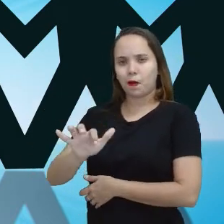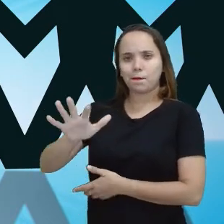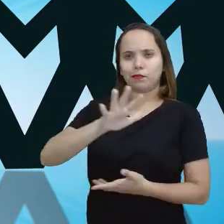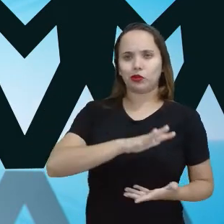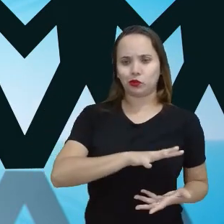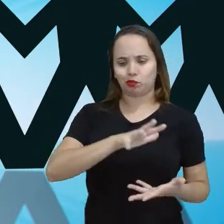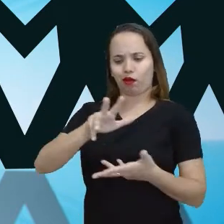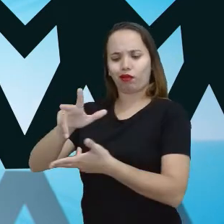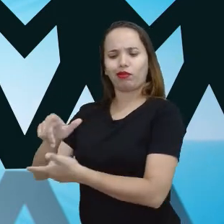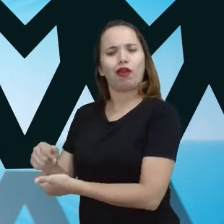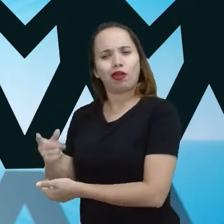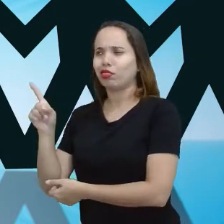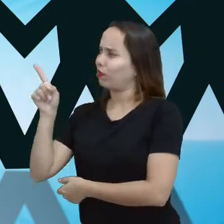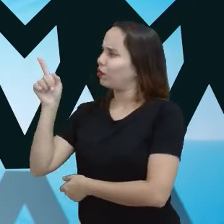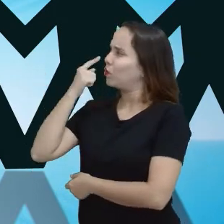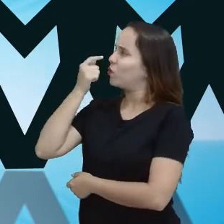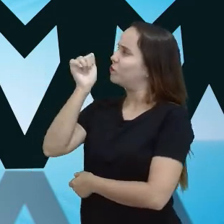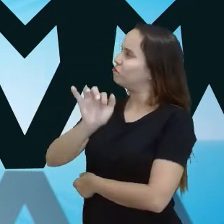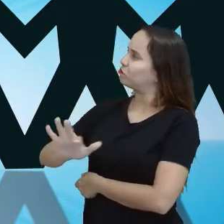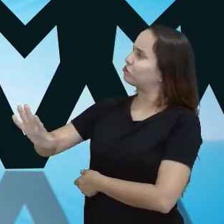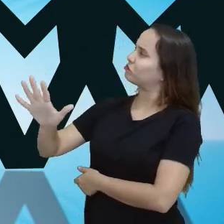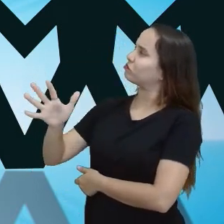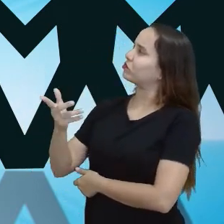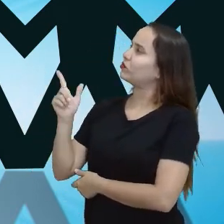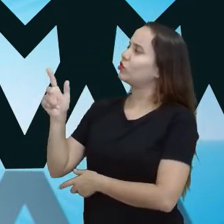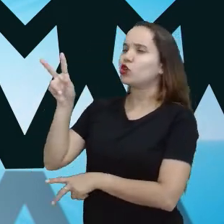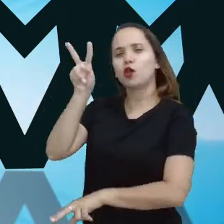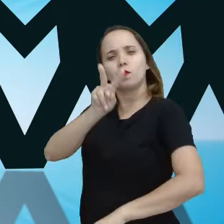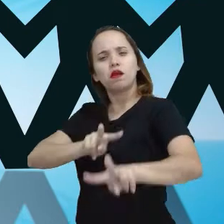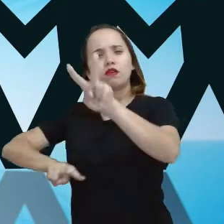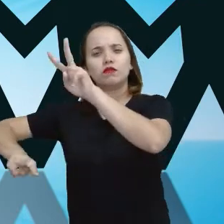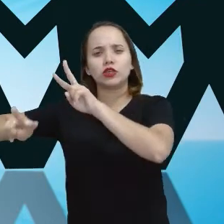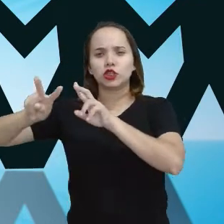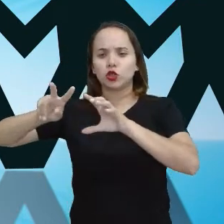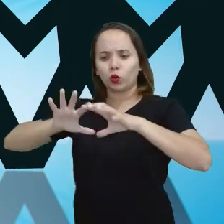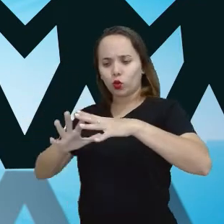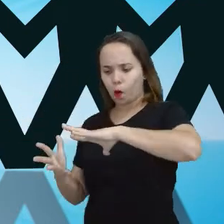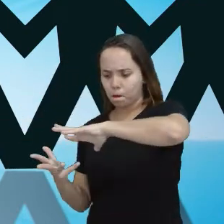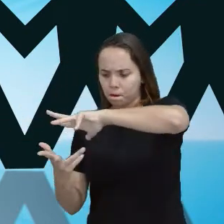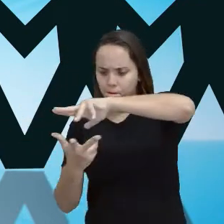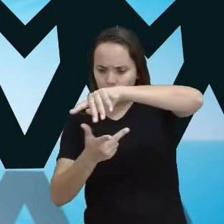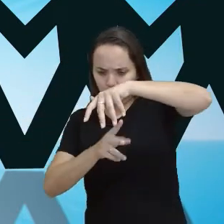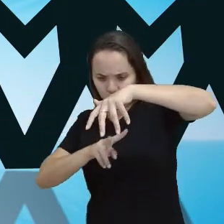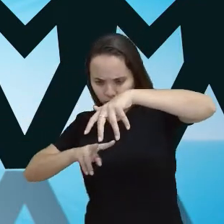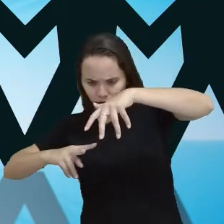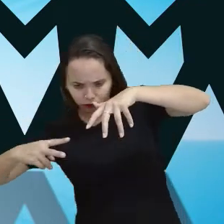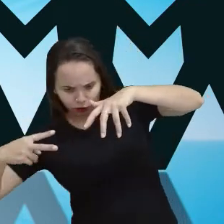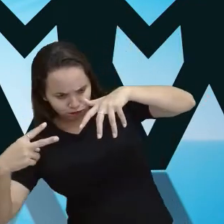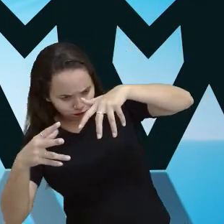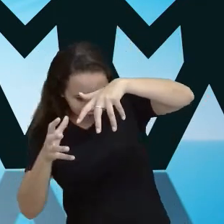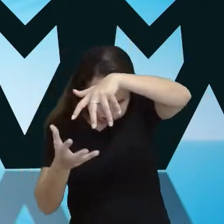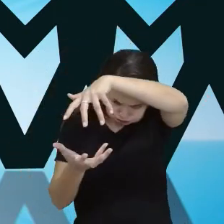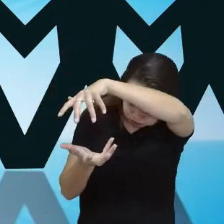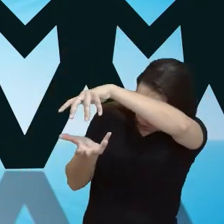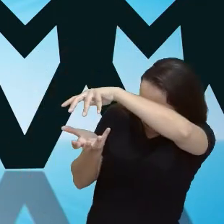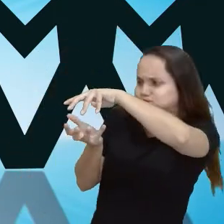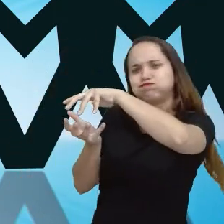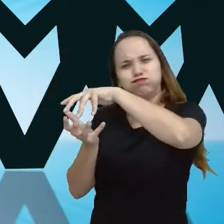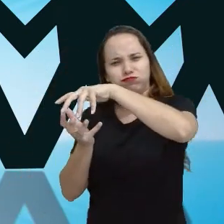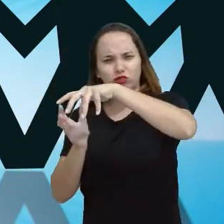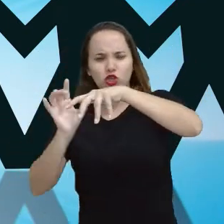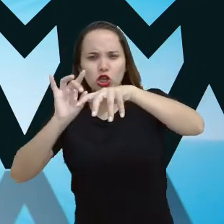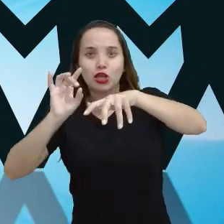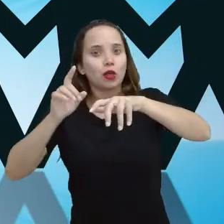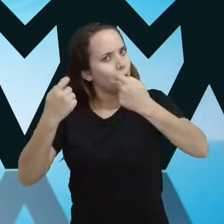Terra, essa visão global, né? De que não dá mais para a gente olhar só para o nosso próprio umbigo.